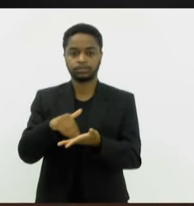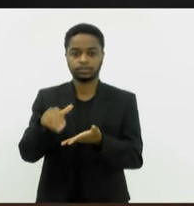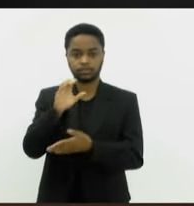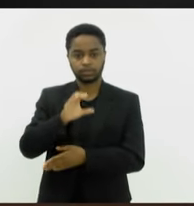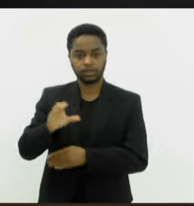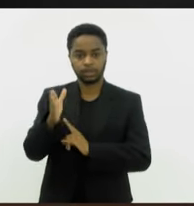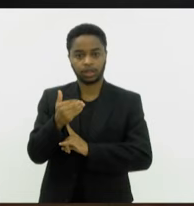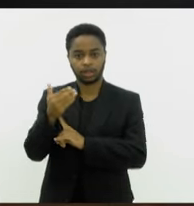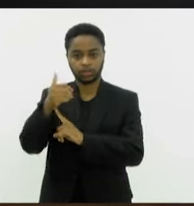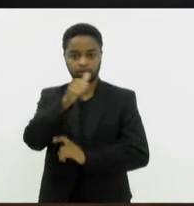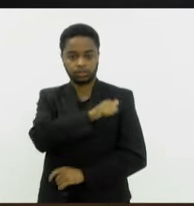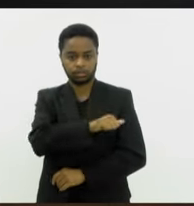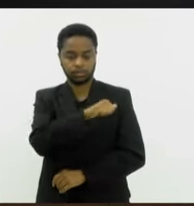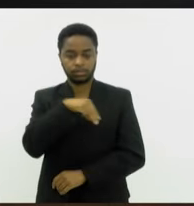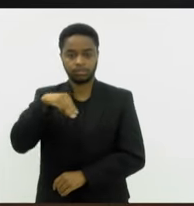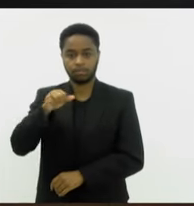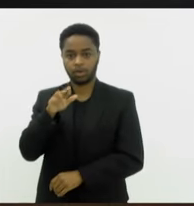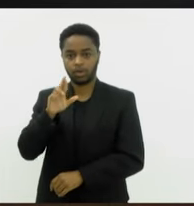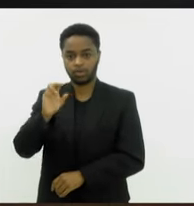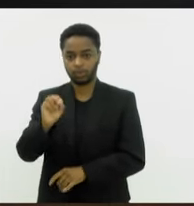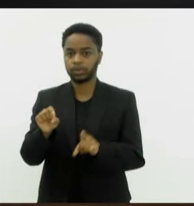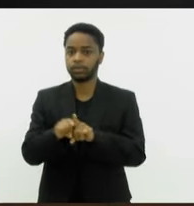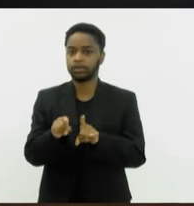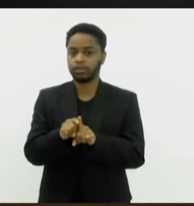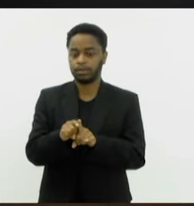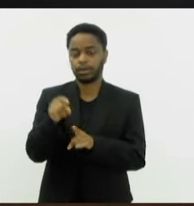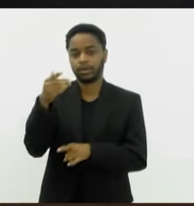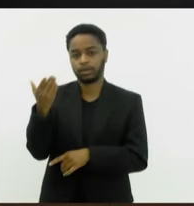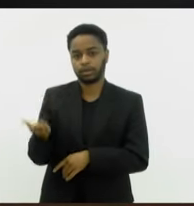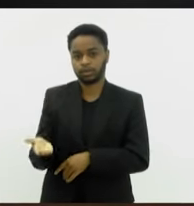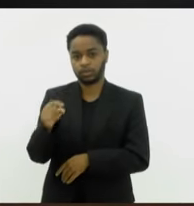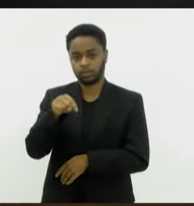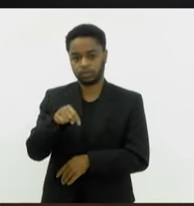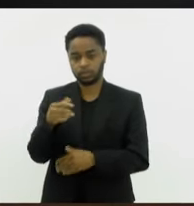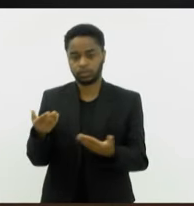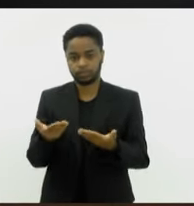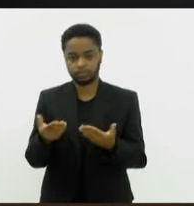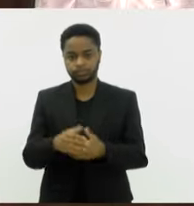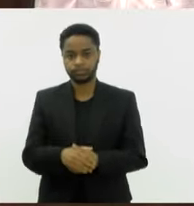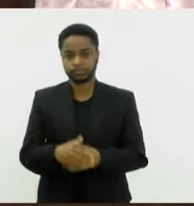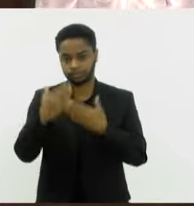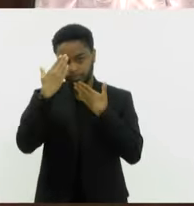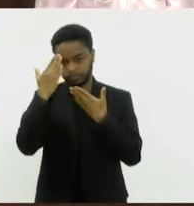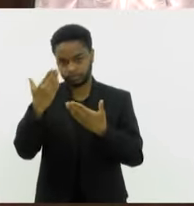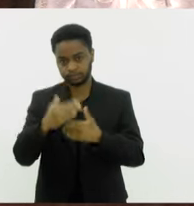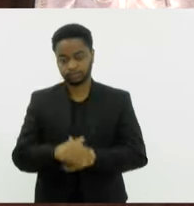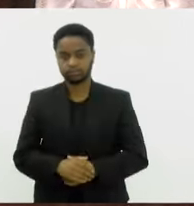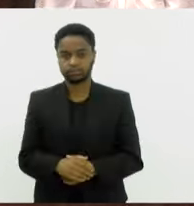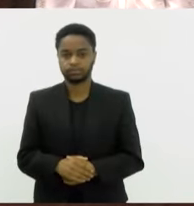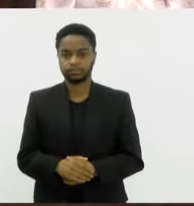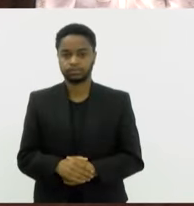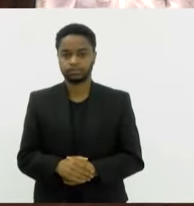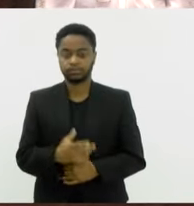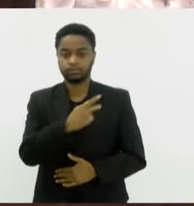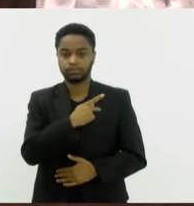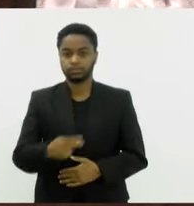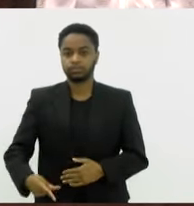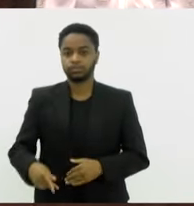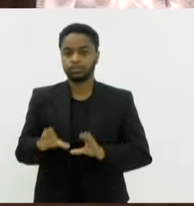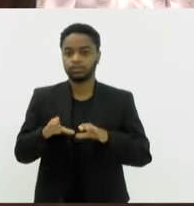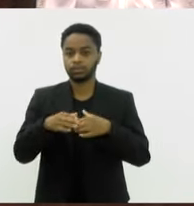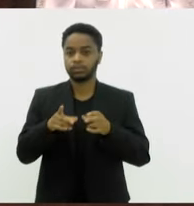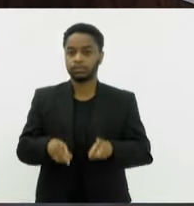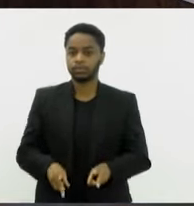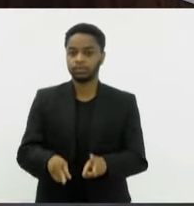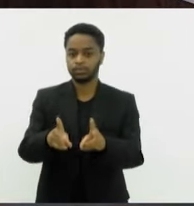do Rio Mauro Azevedo também está nos prestigiando muito obrigada a presidente da Comissão permanente